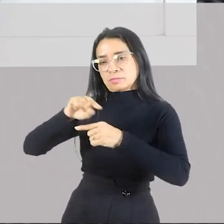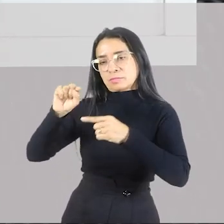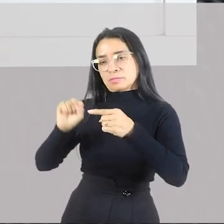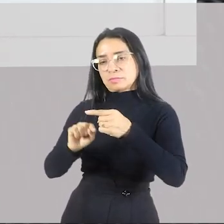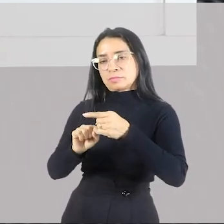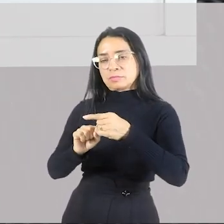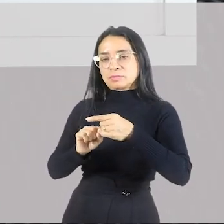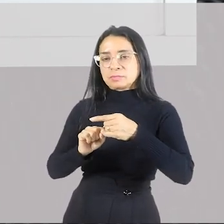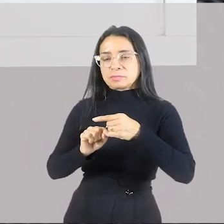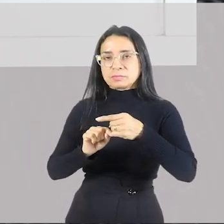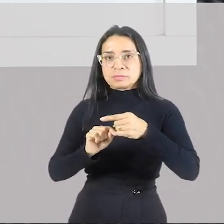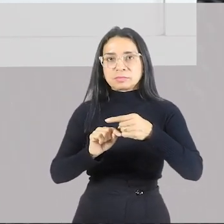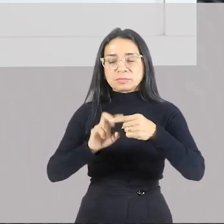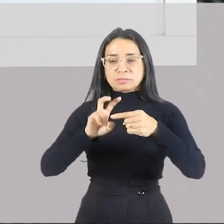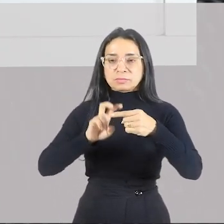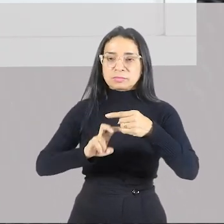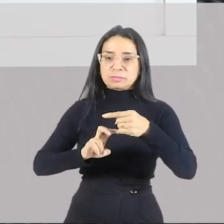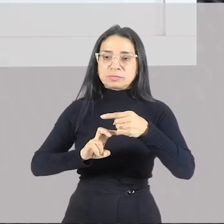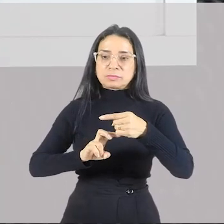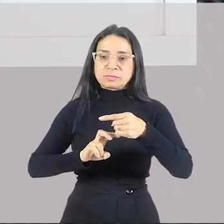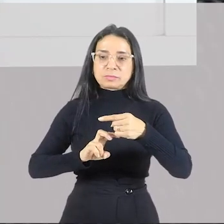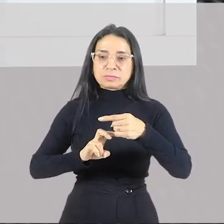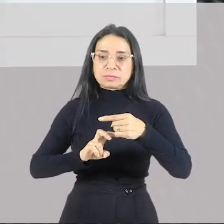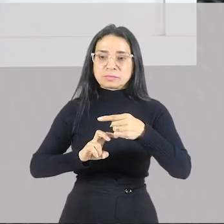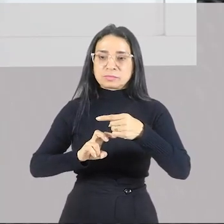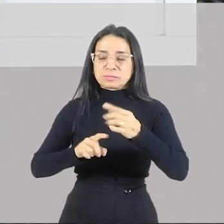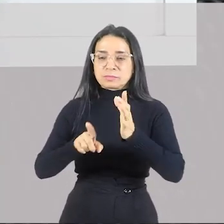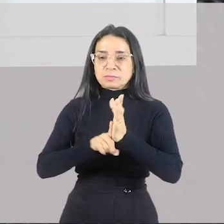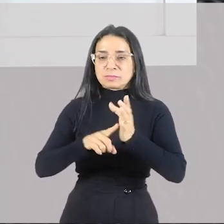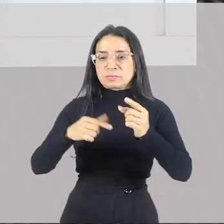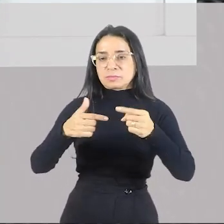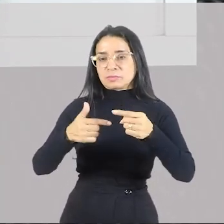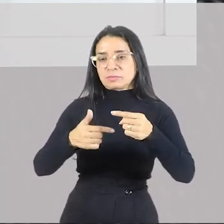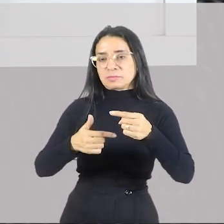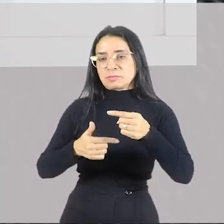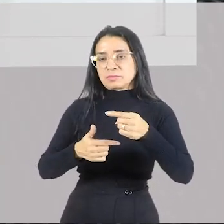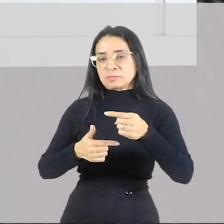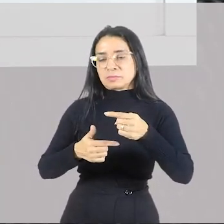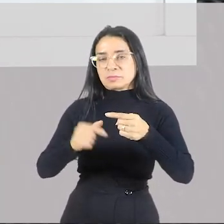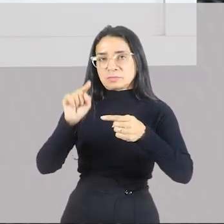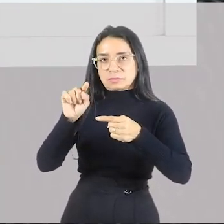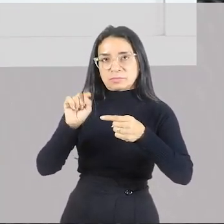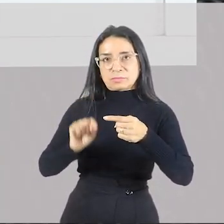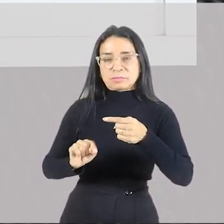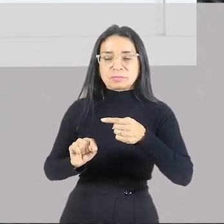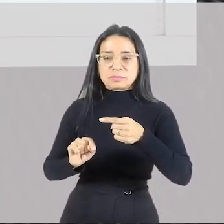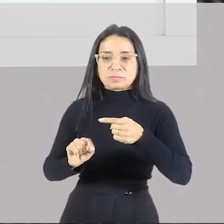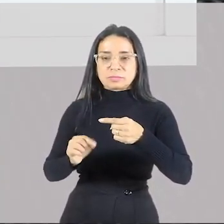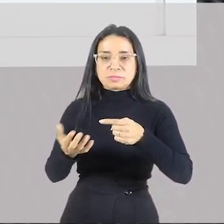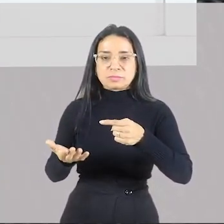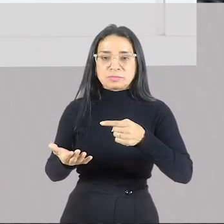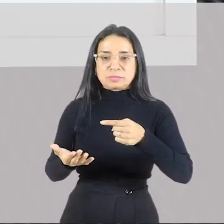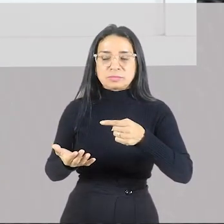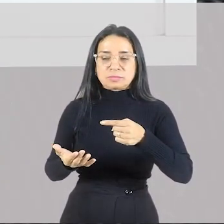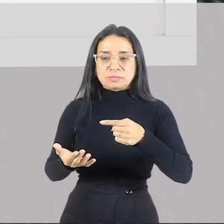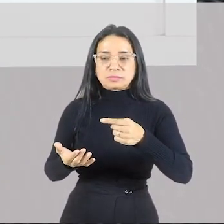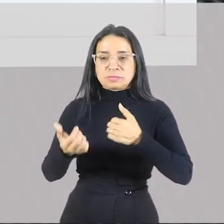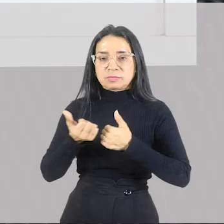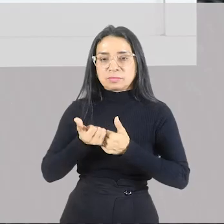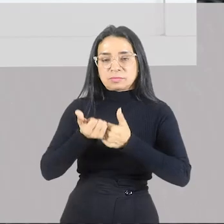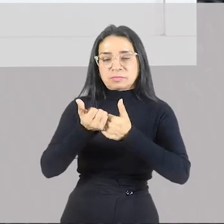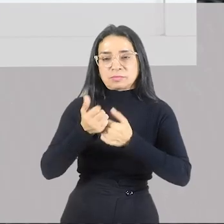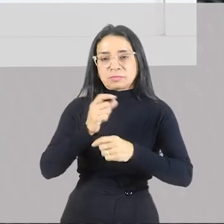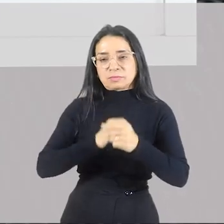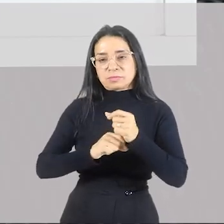dividido por 5 menos 2 fatorial. Fazendo as